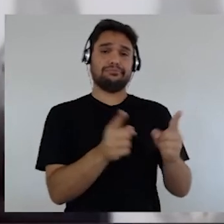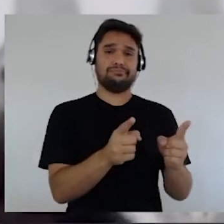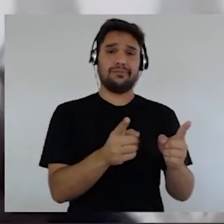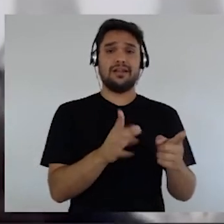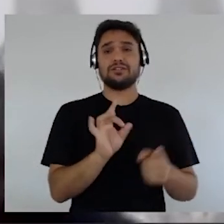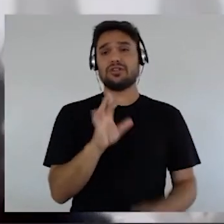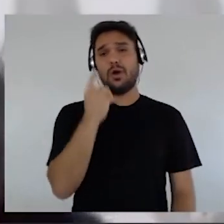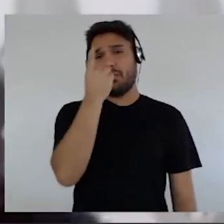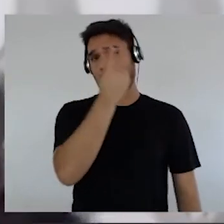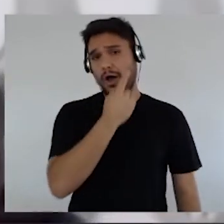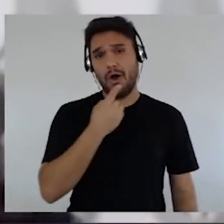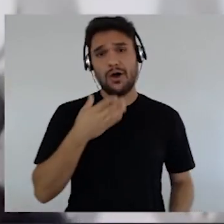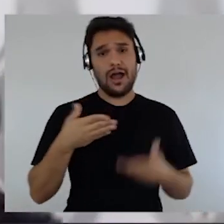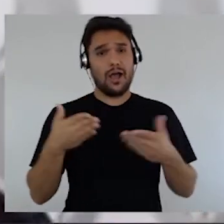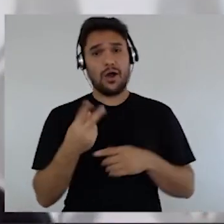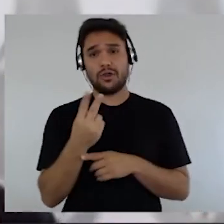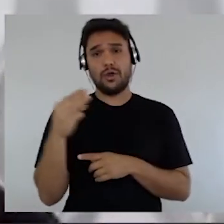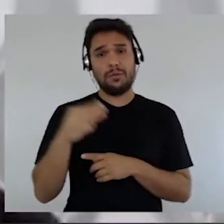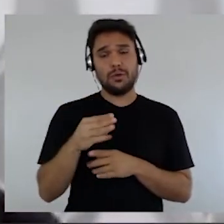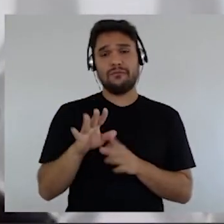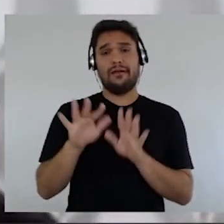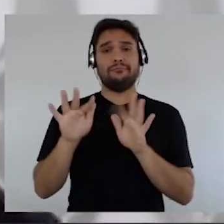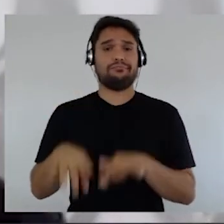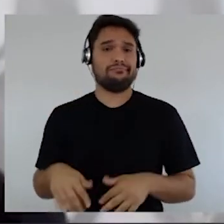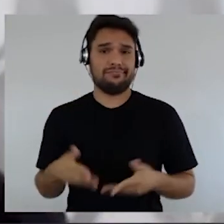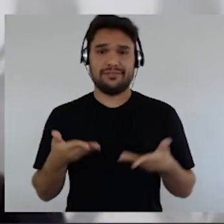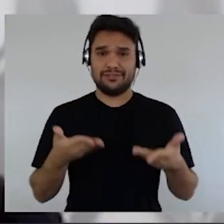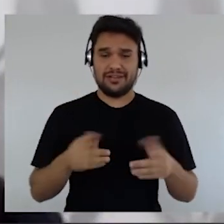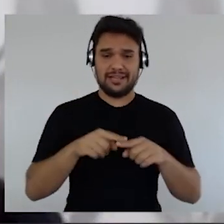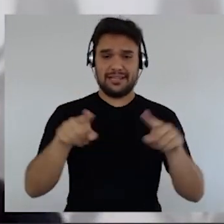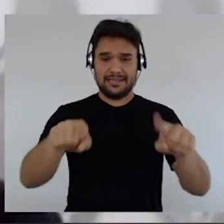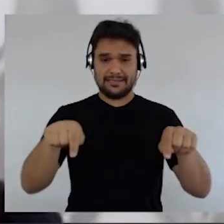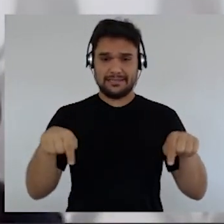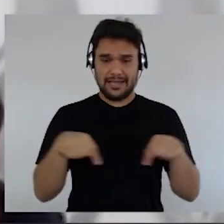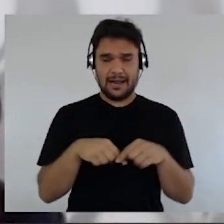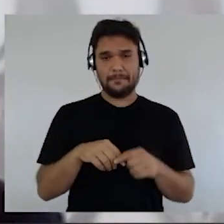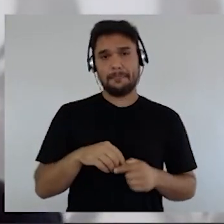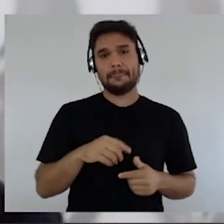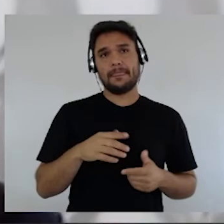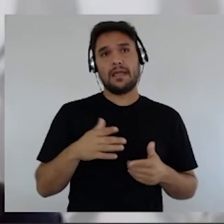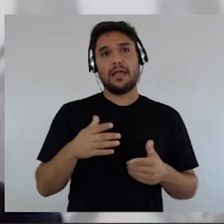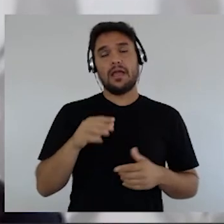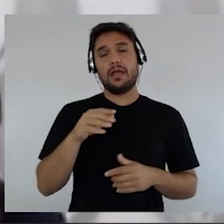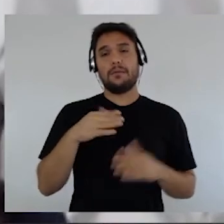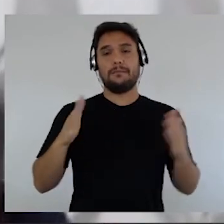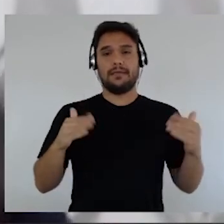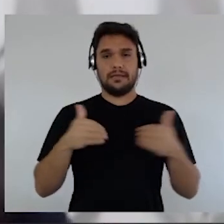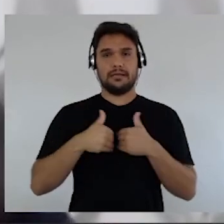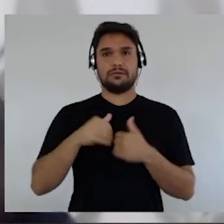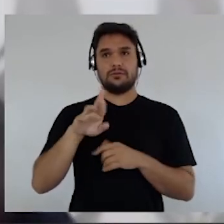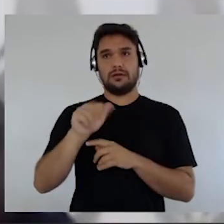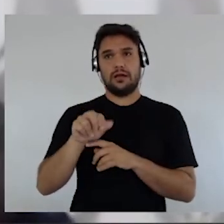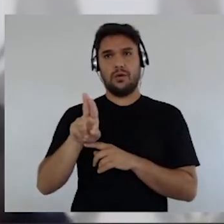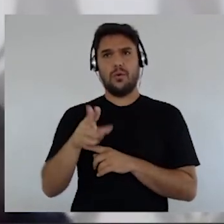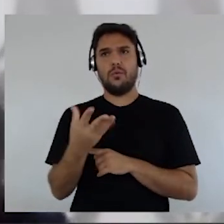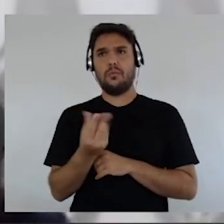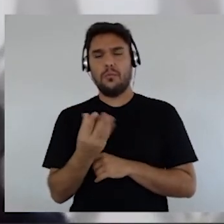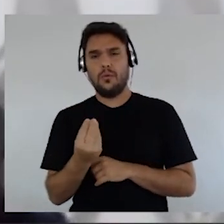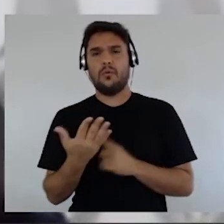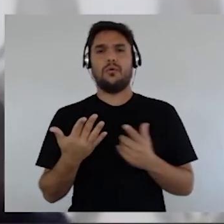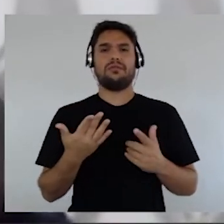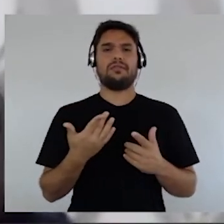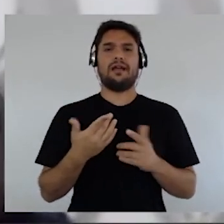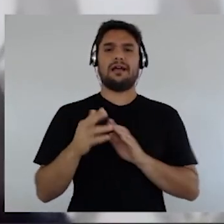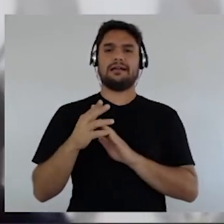temos 1 hora e vai cair em 2 minutos, tá? Eu acredito, ministro Raul, que muitas jurisprudências